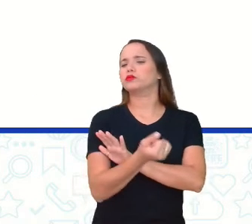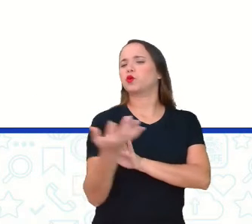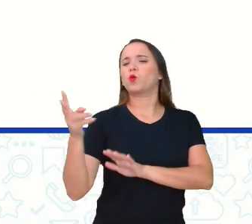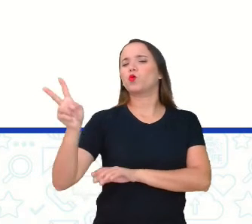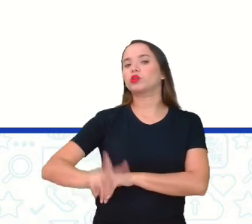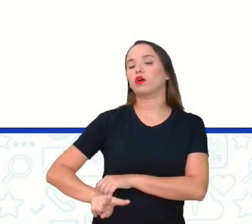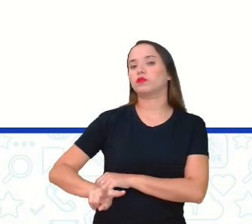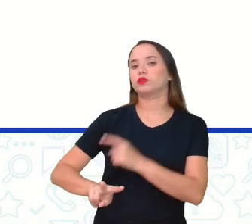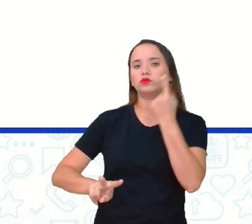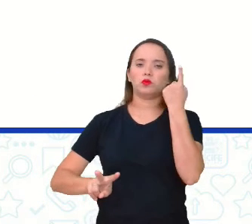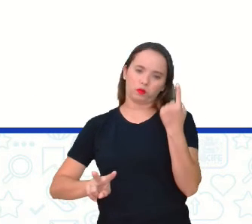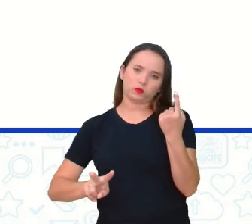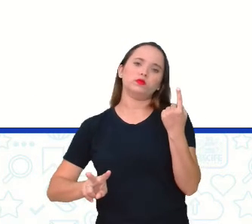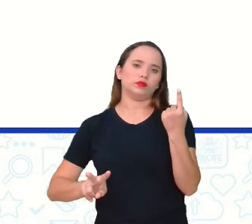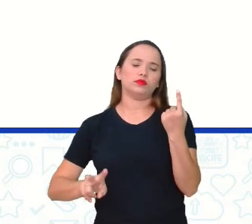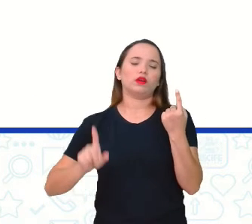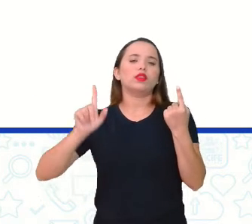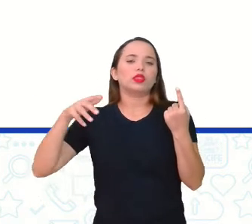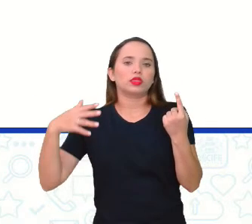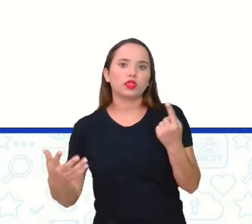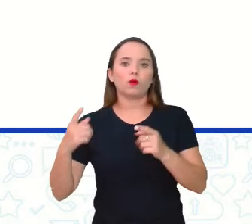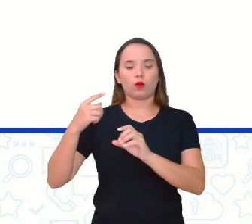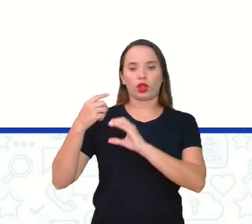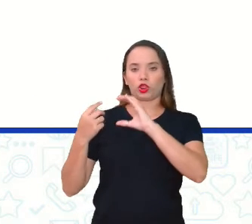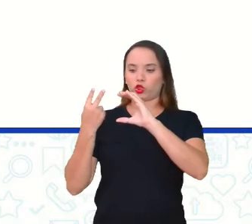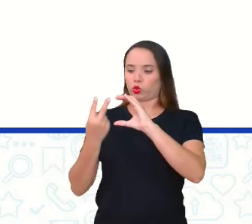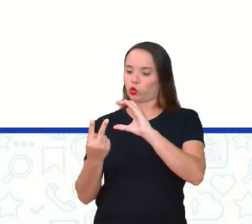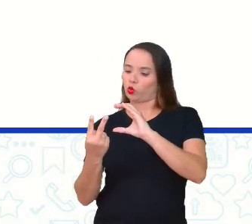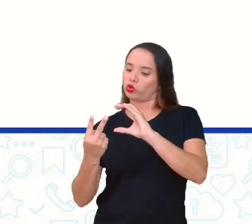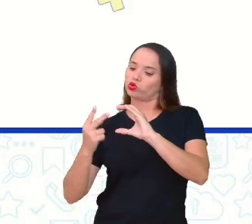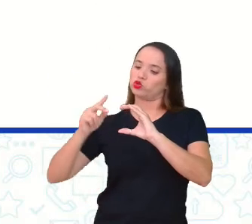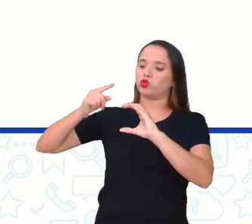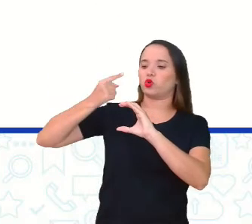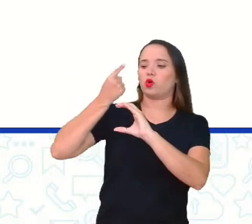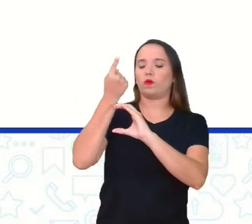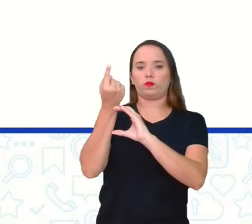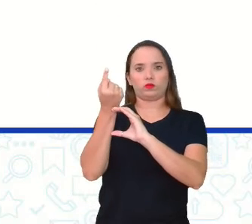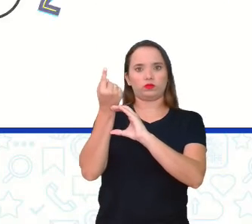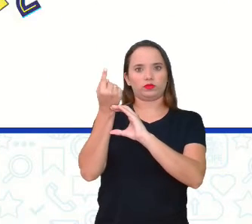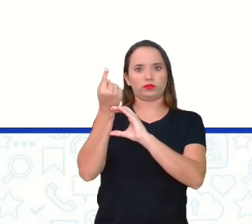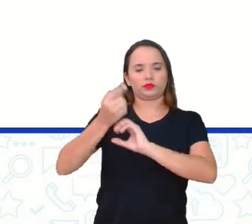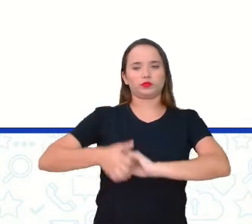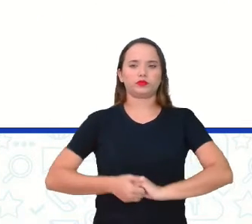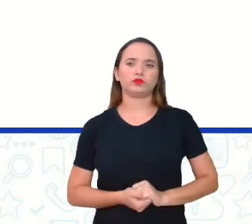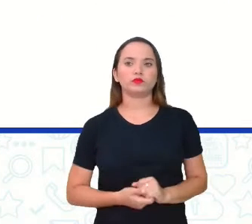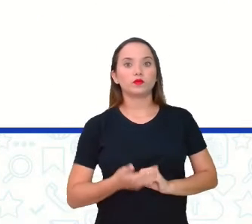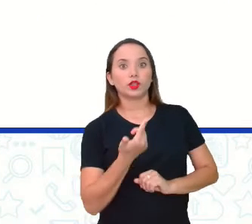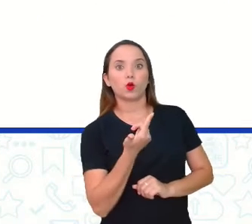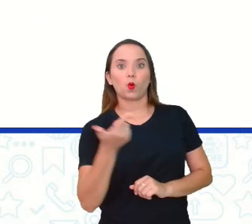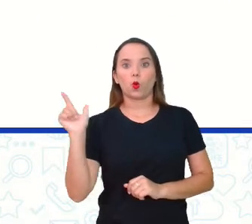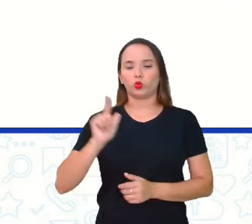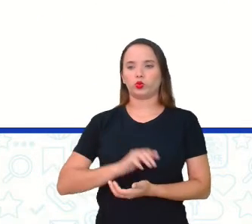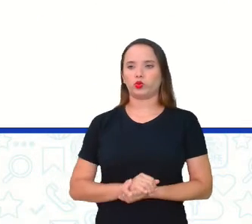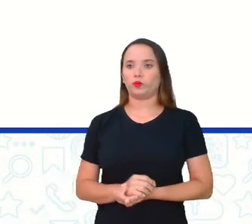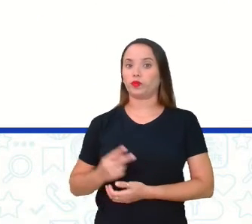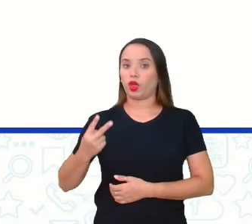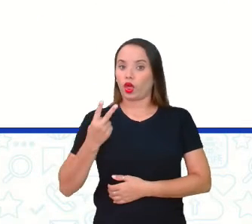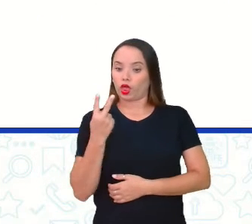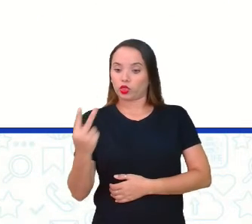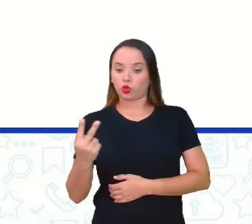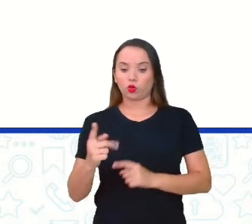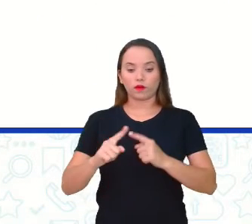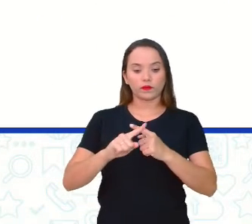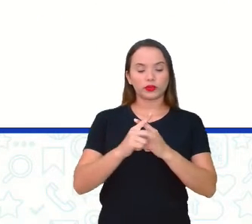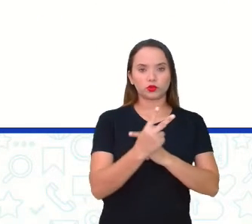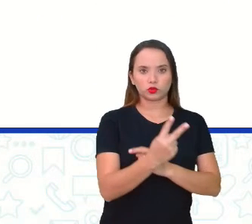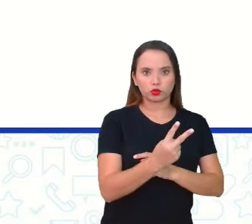Então, é o 2 com aquele expoente 1. O próximo é 2 vezes 2. Olha o número